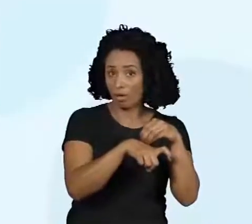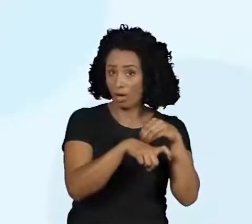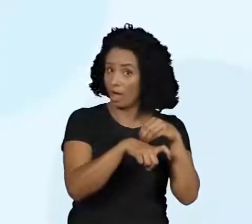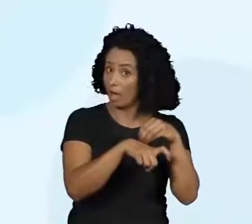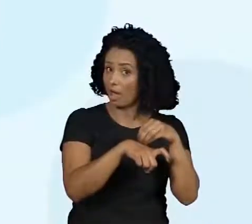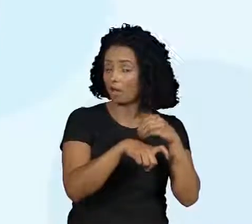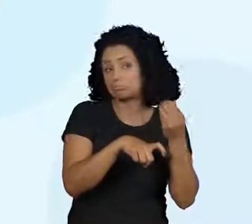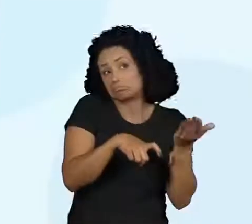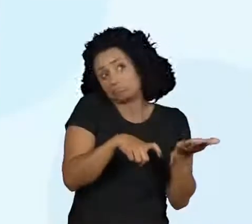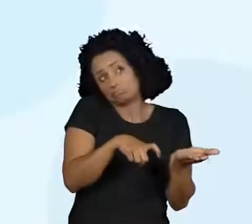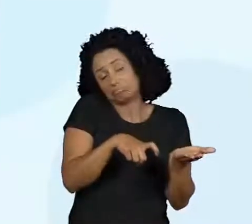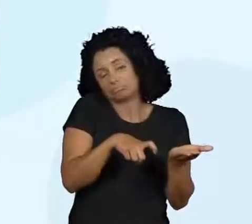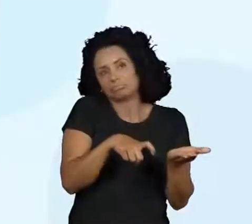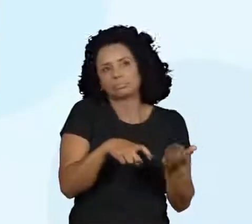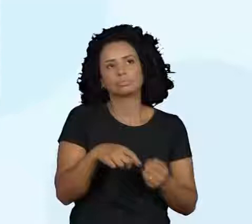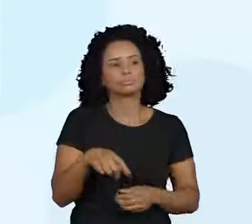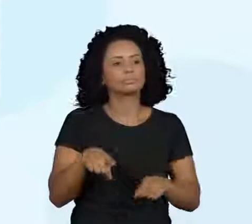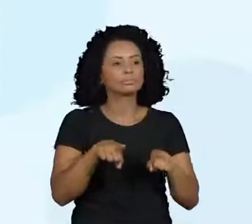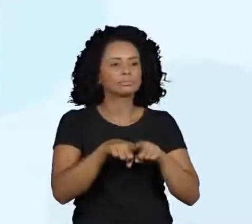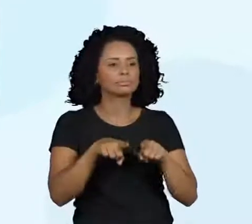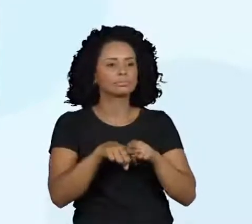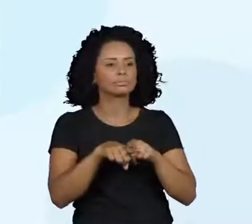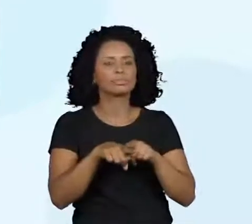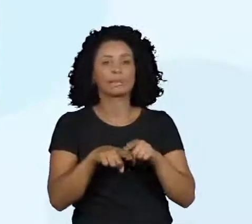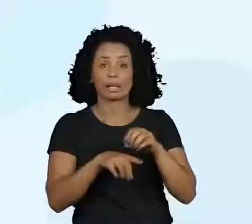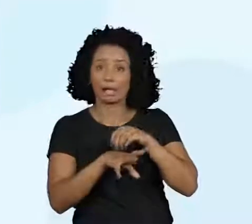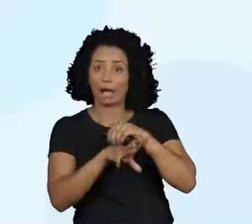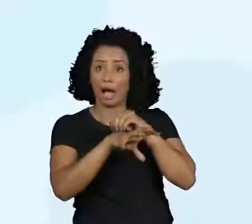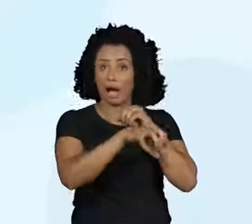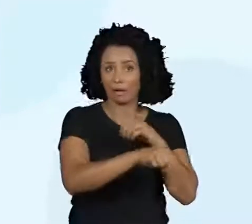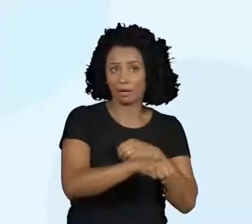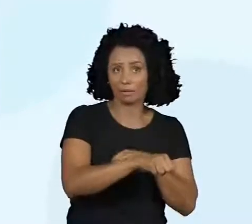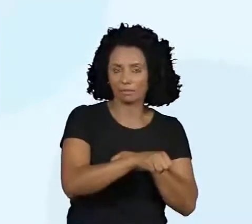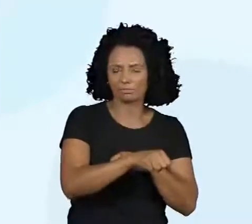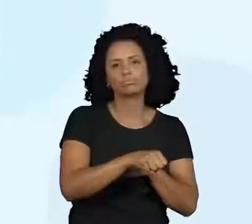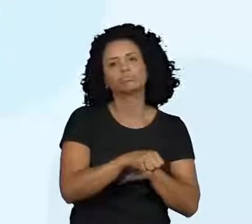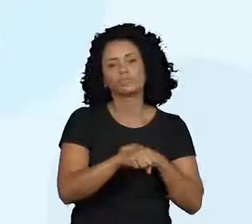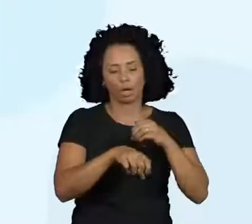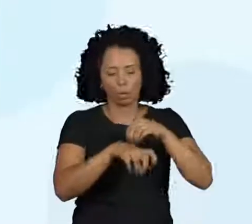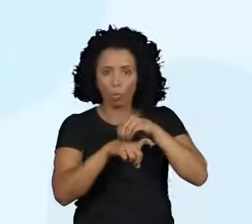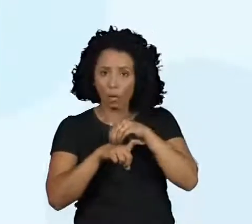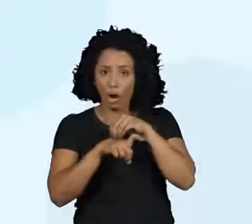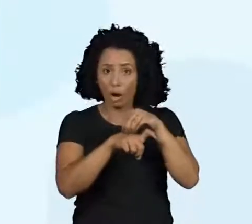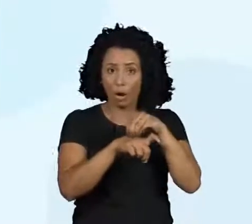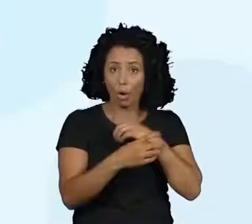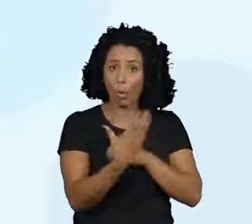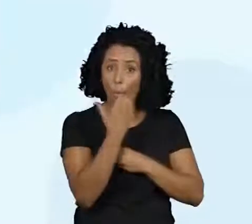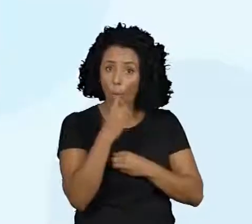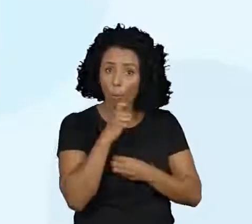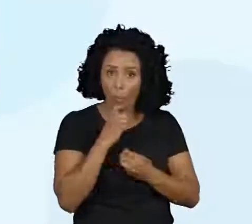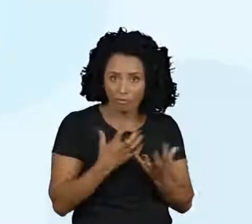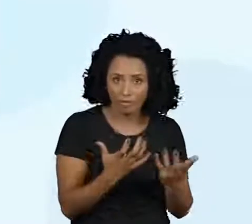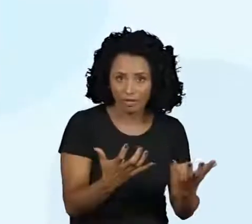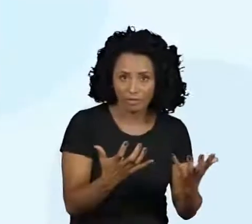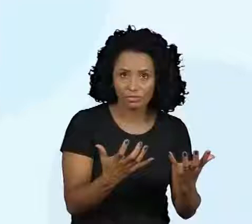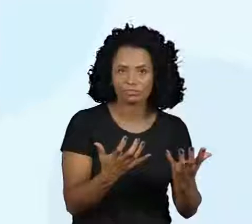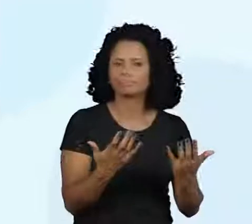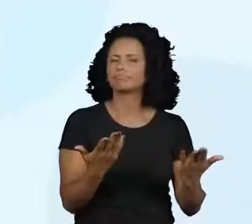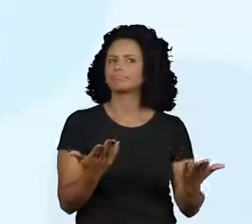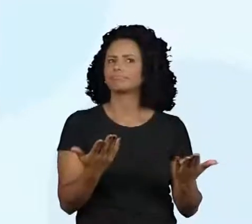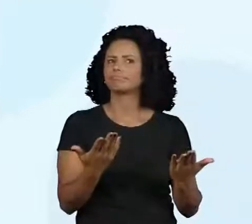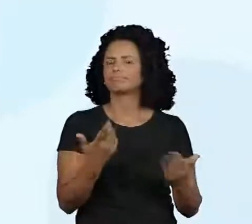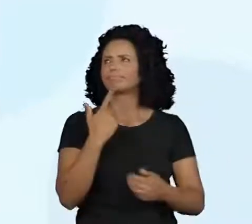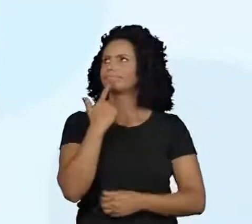de alimento para o caracol. E o caracol serve de alimento para quem?